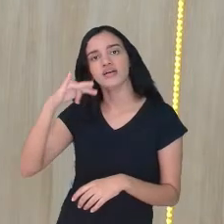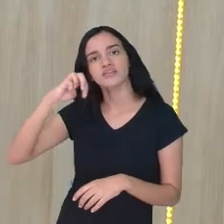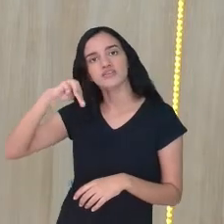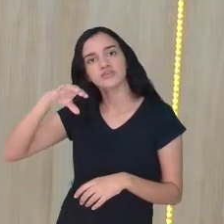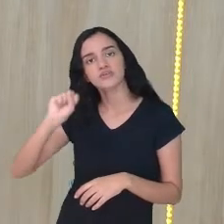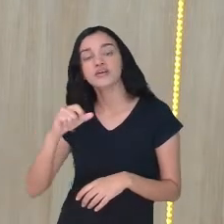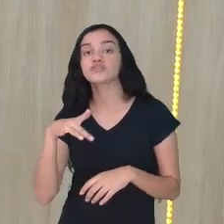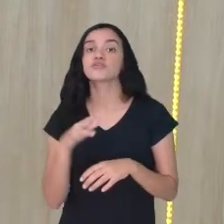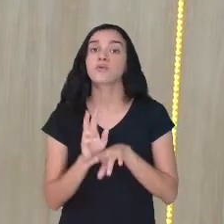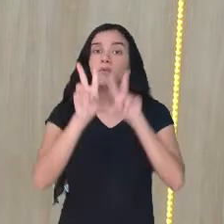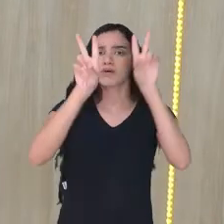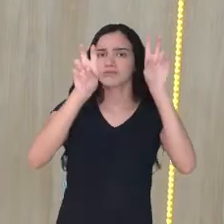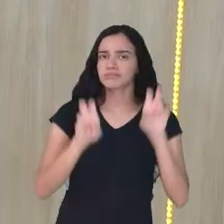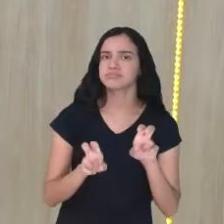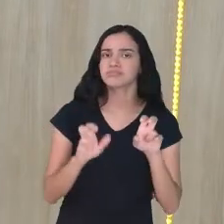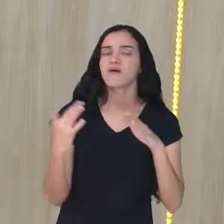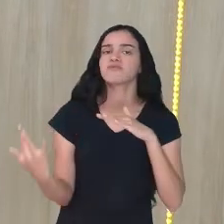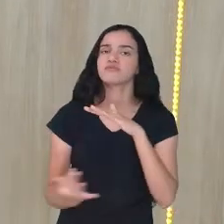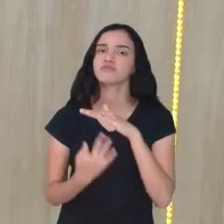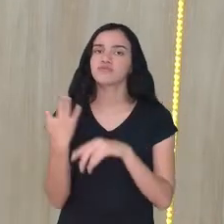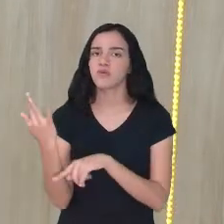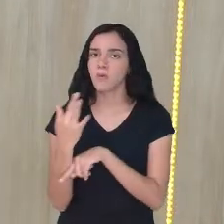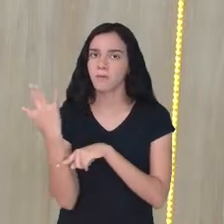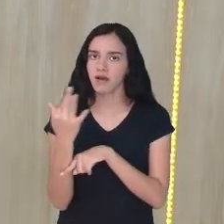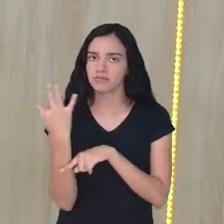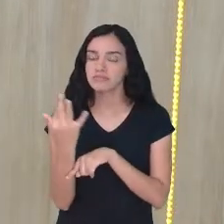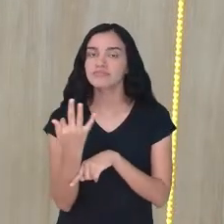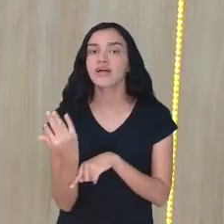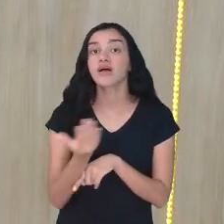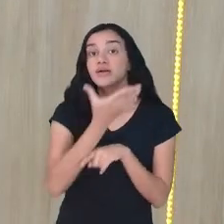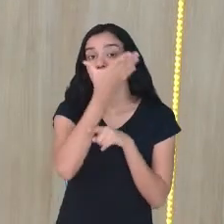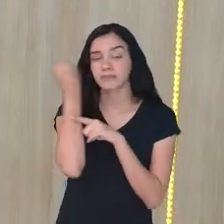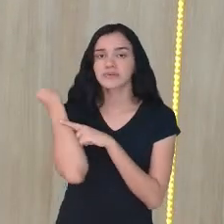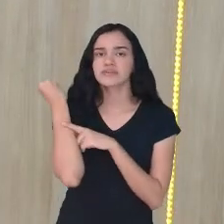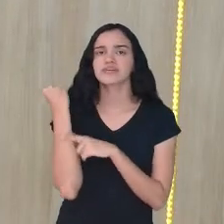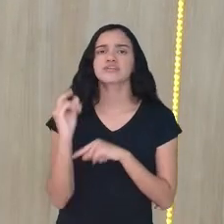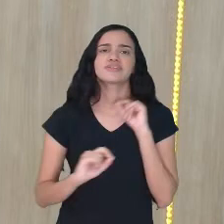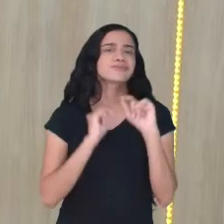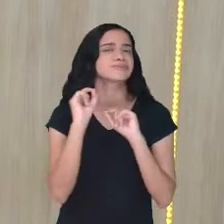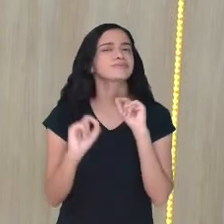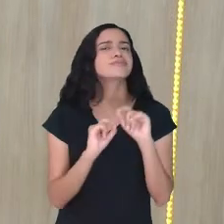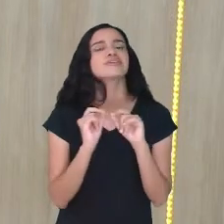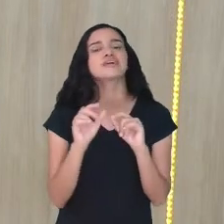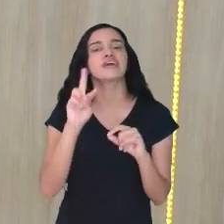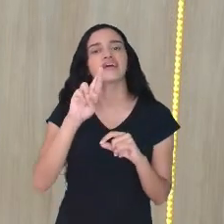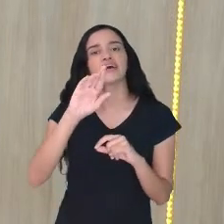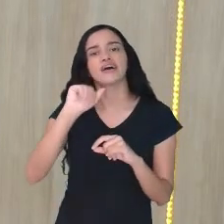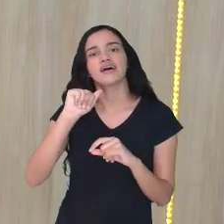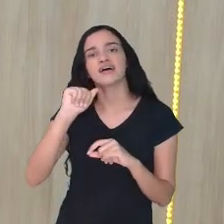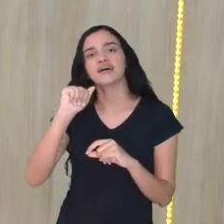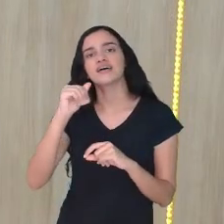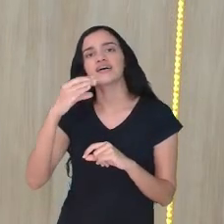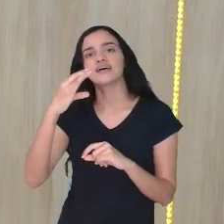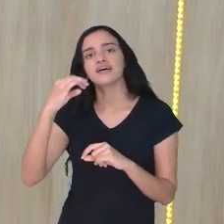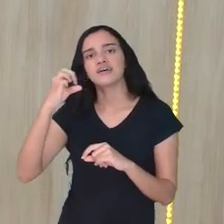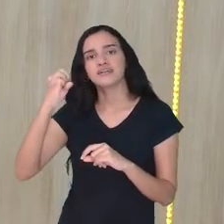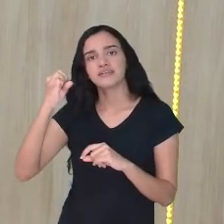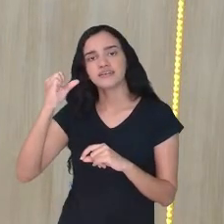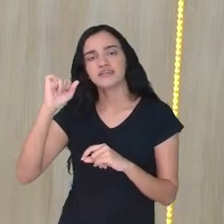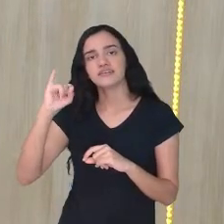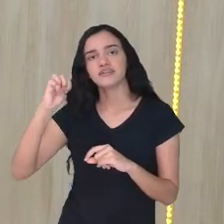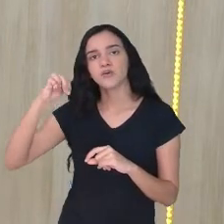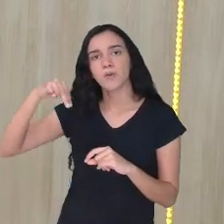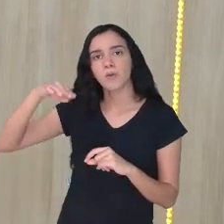definição formal do número racionais, sem esquecer que o que é racional é aquilo que não é inteiro. Então, eu